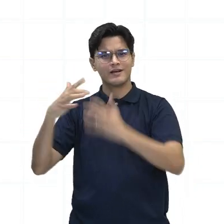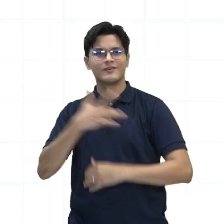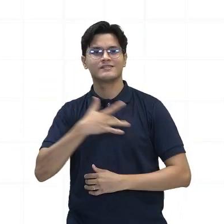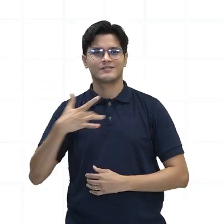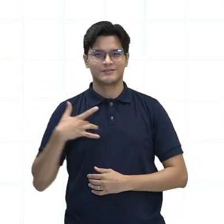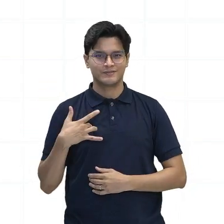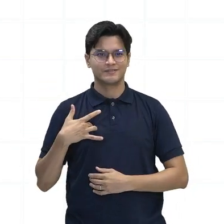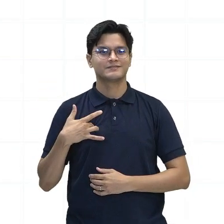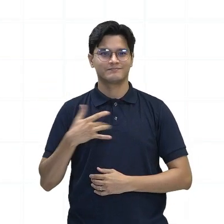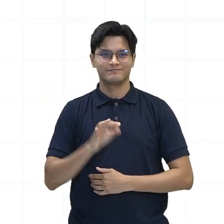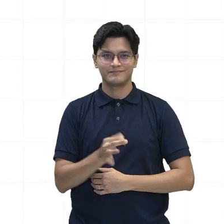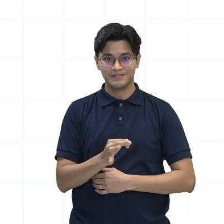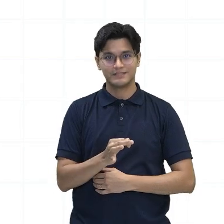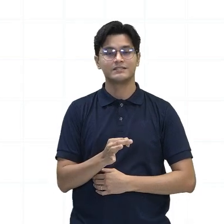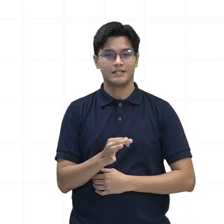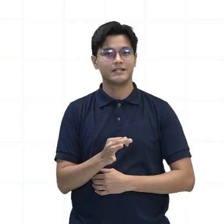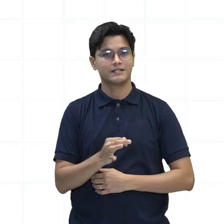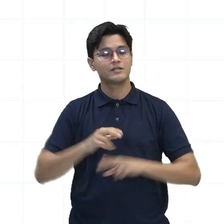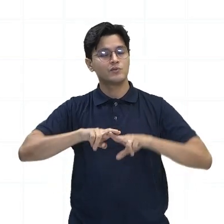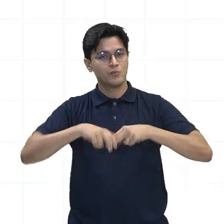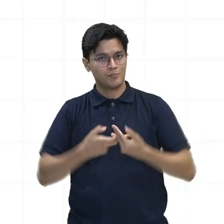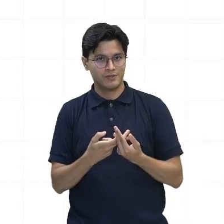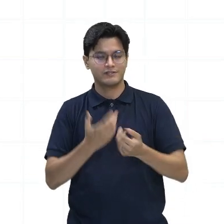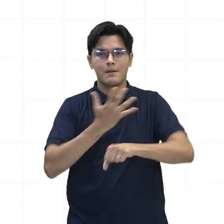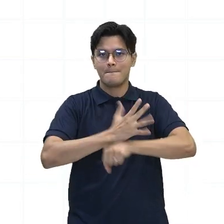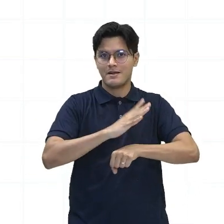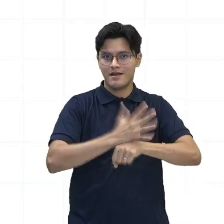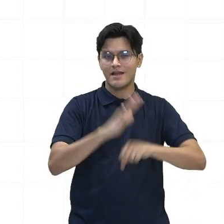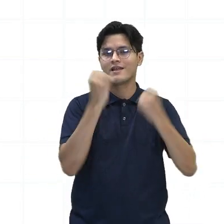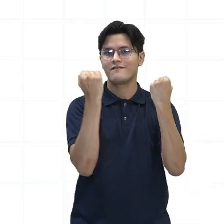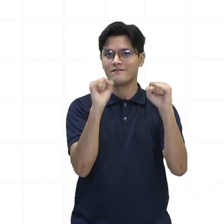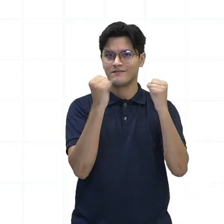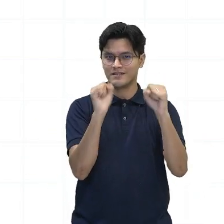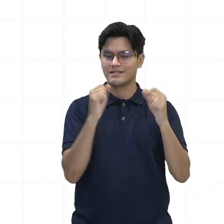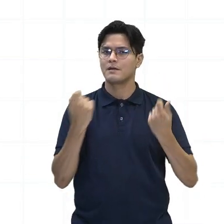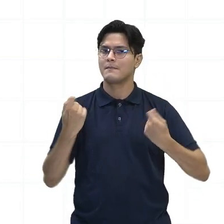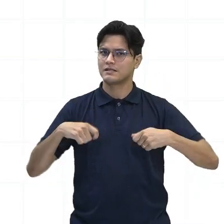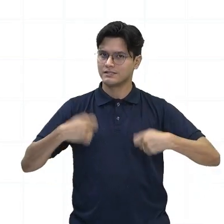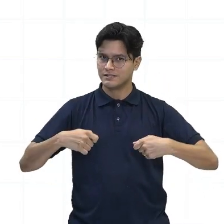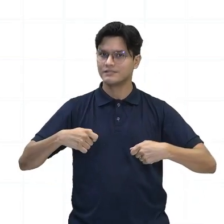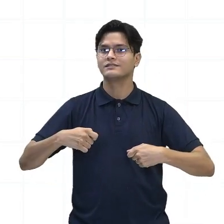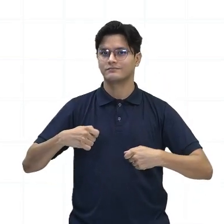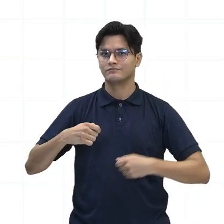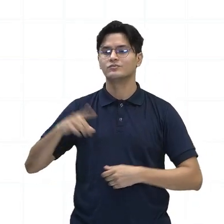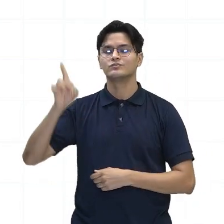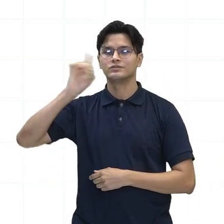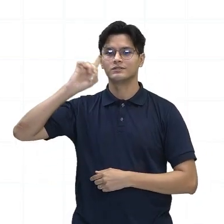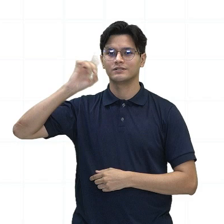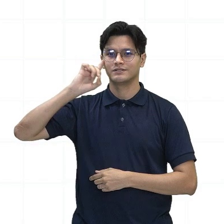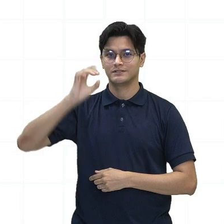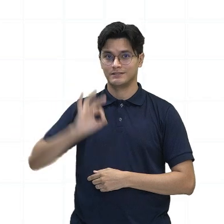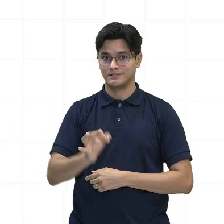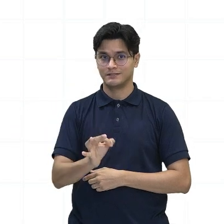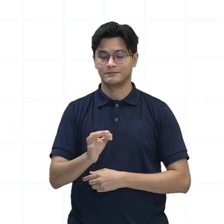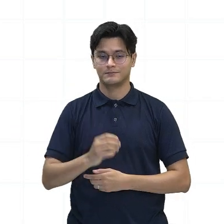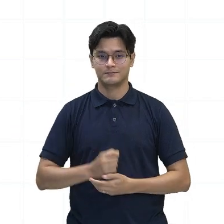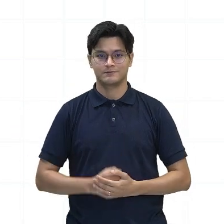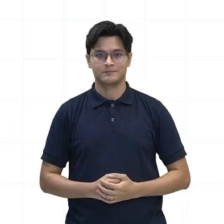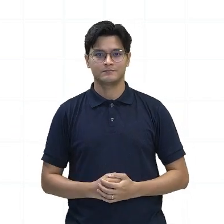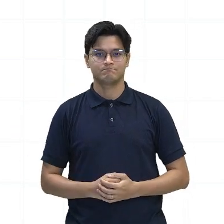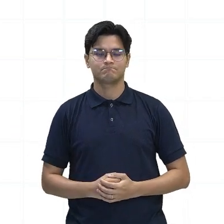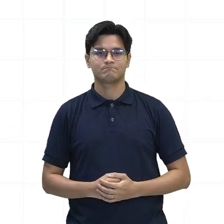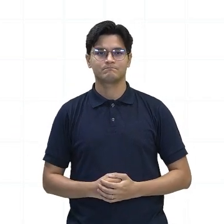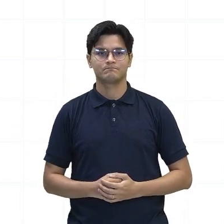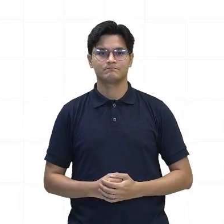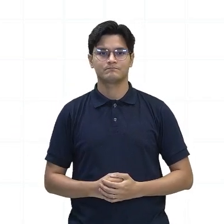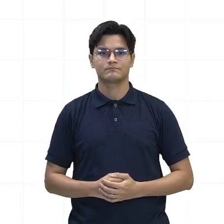atividade física, ela deve fazer parte do nosso dia a dia, certo? Muito bem. Agora